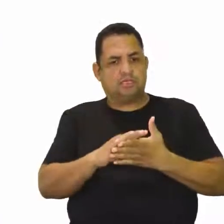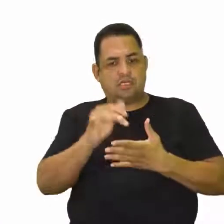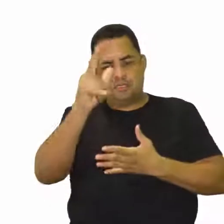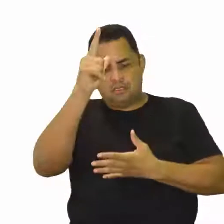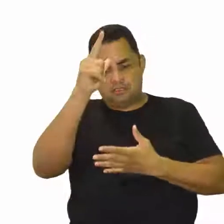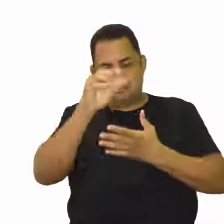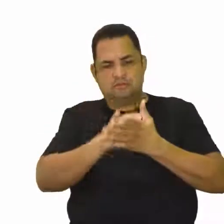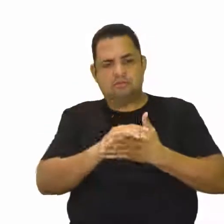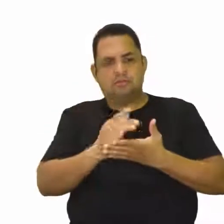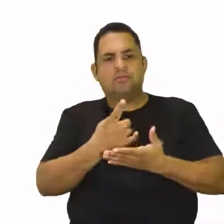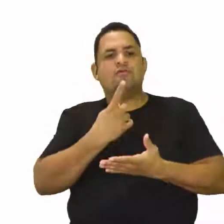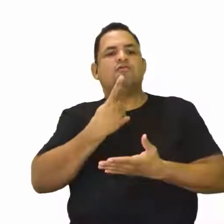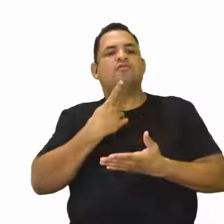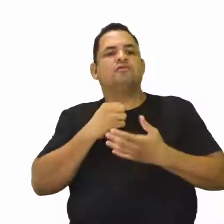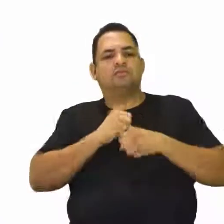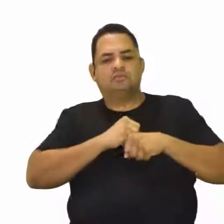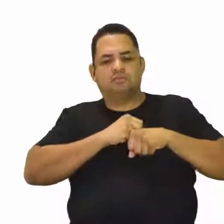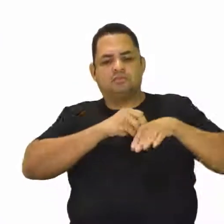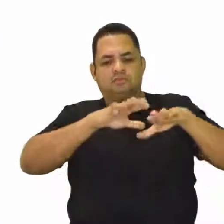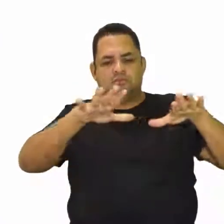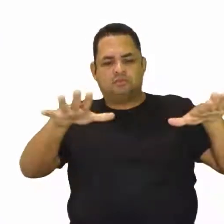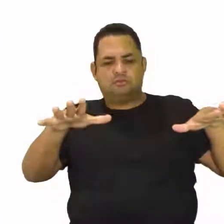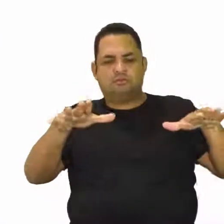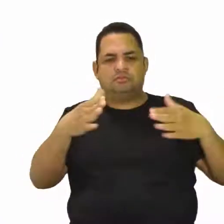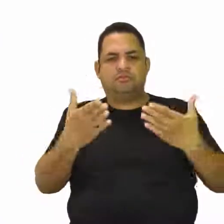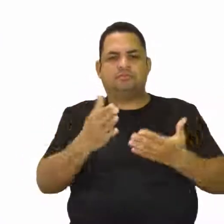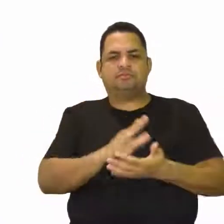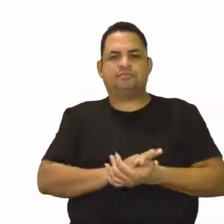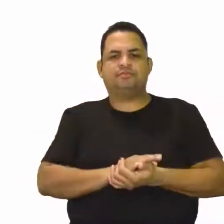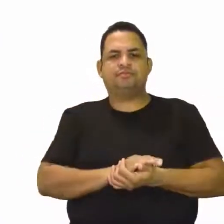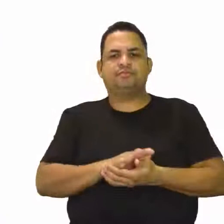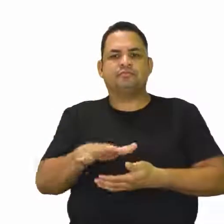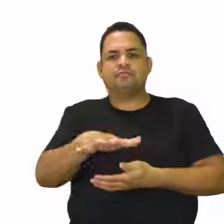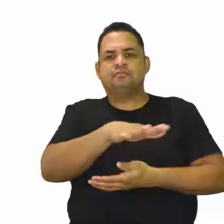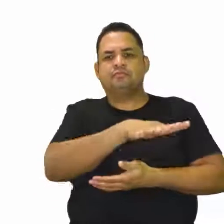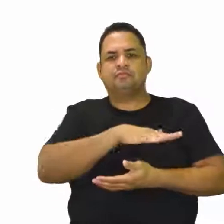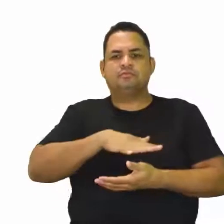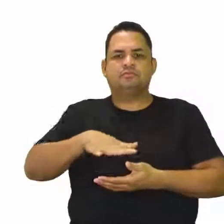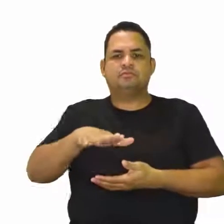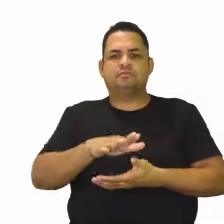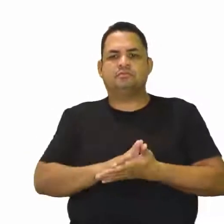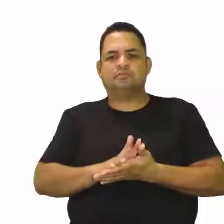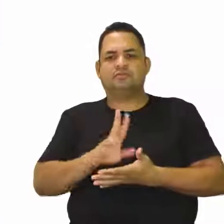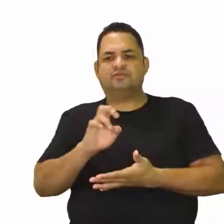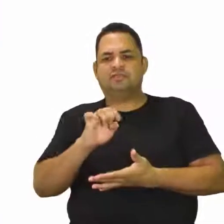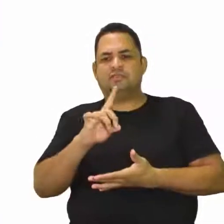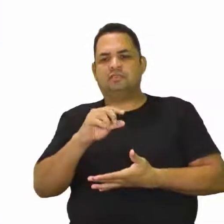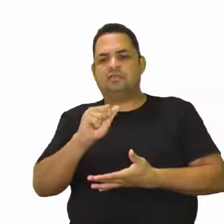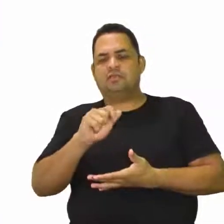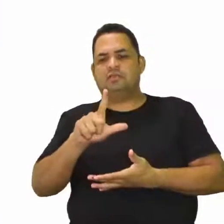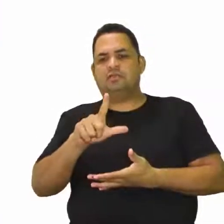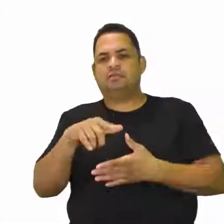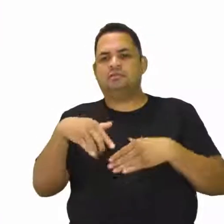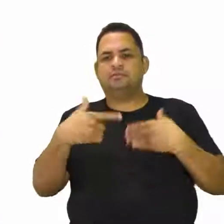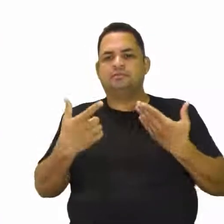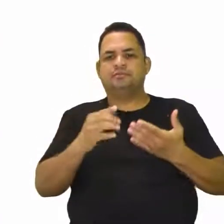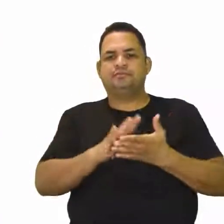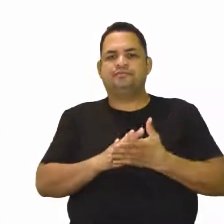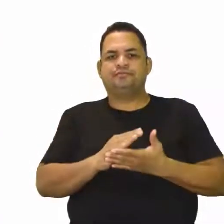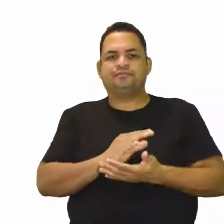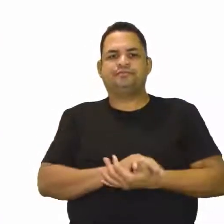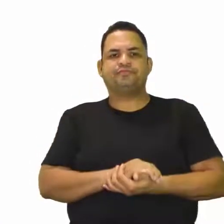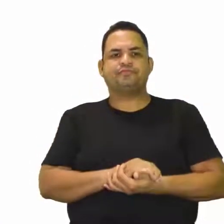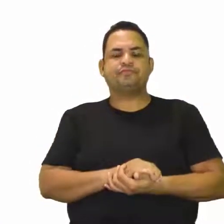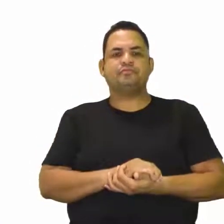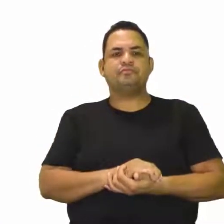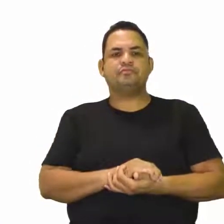do expansionismo alemão, o chamado espaço vital. Tá? Mas na frente também vocês já vão saber o que é